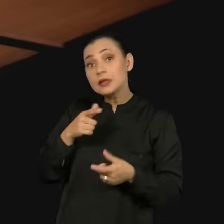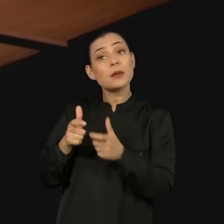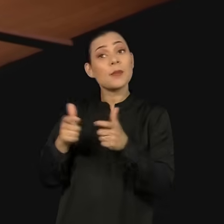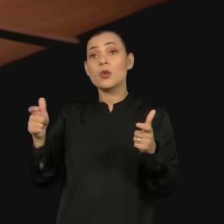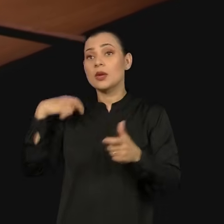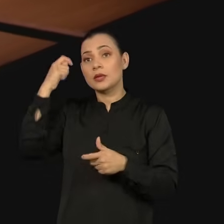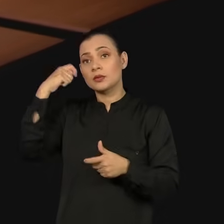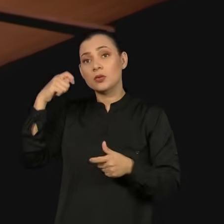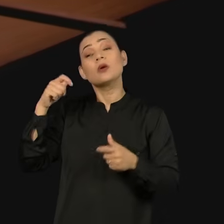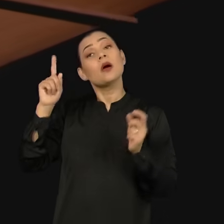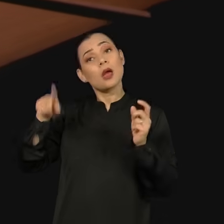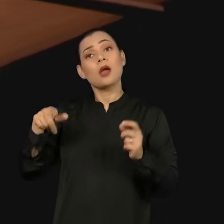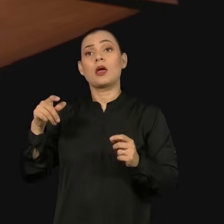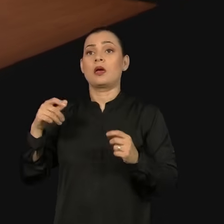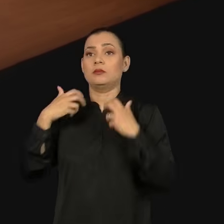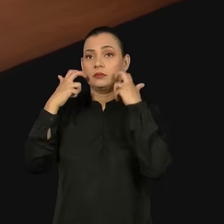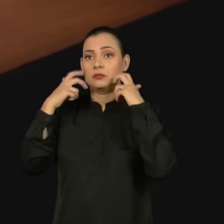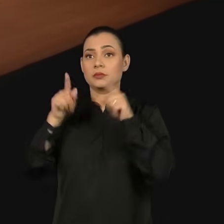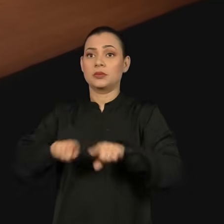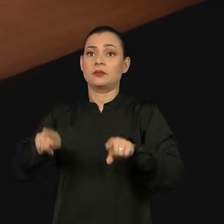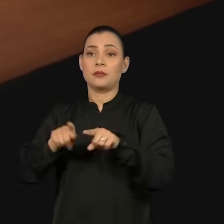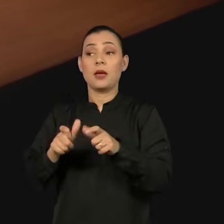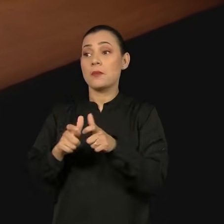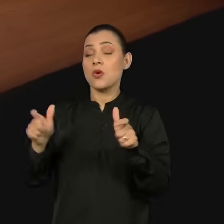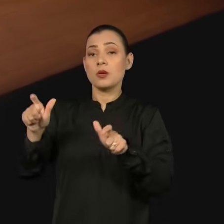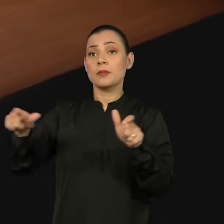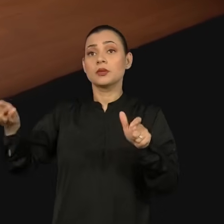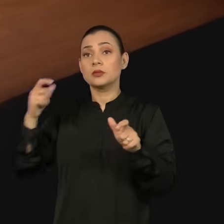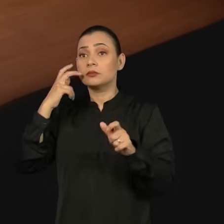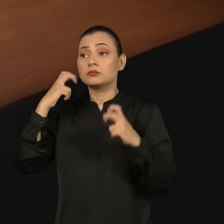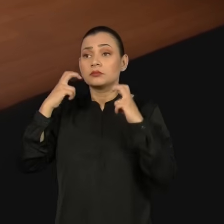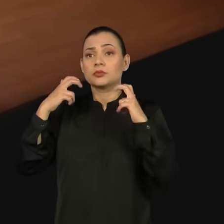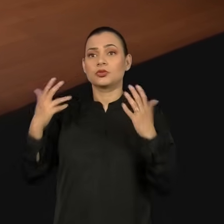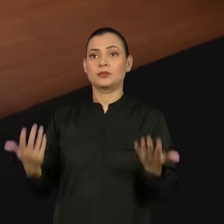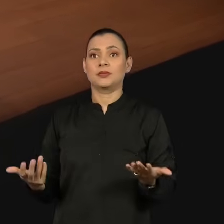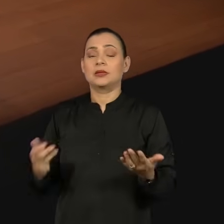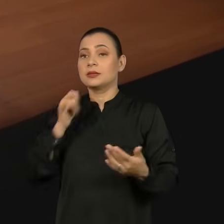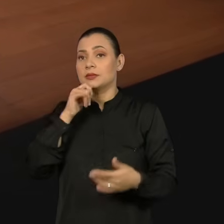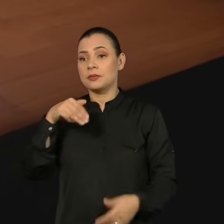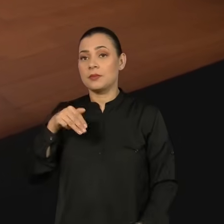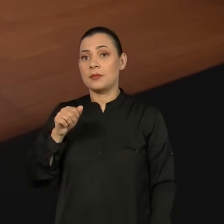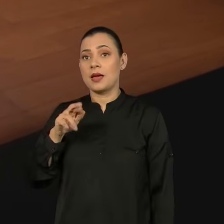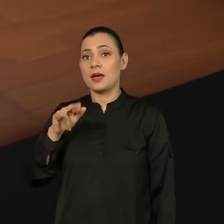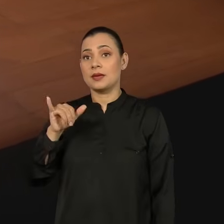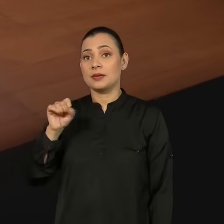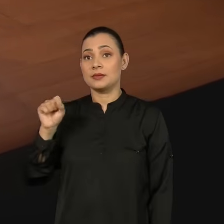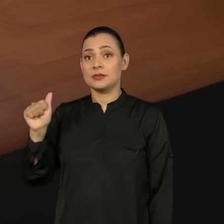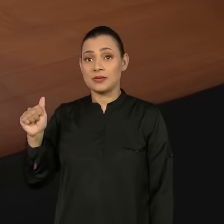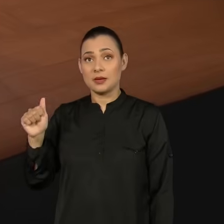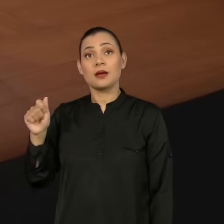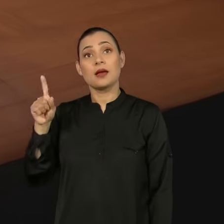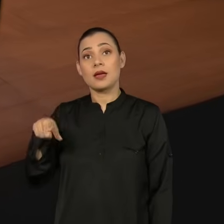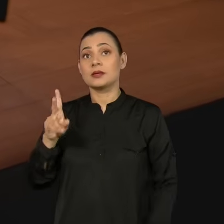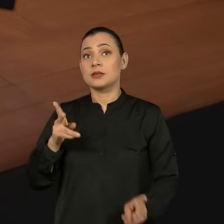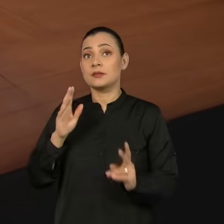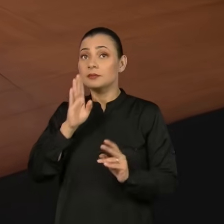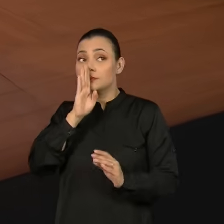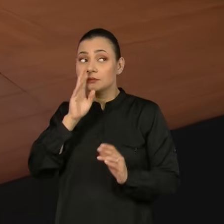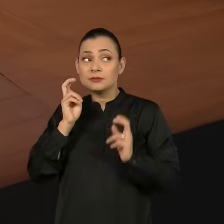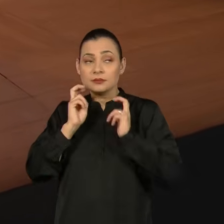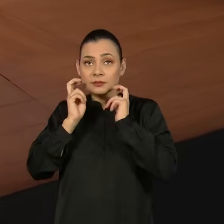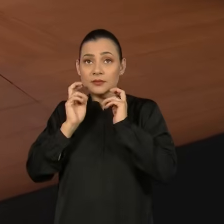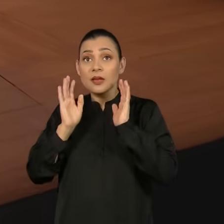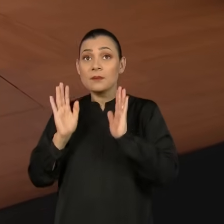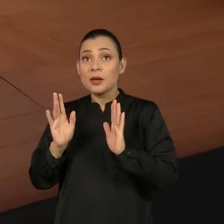atores é tímido também. As Verdade. pessoas acham que é todo mundo assim. Por exemplo, a Marisa, ela é toda assim, né? Não é. Na verdade,